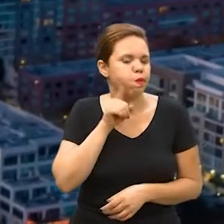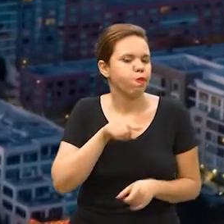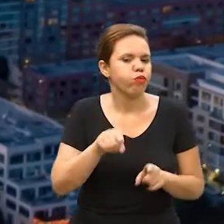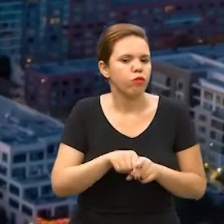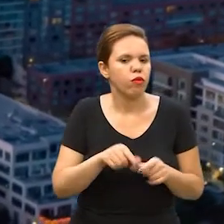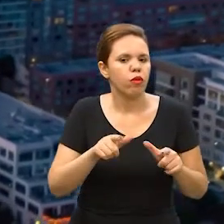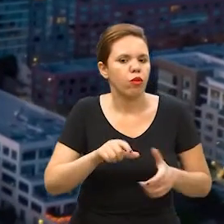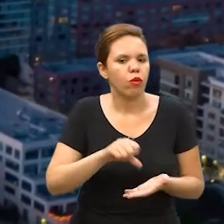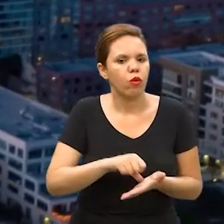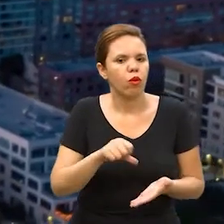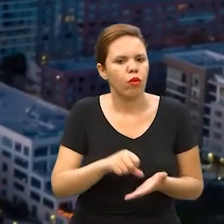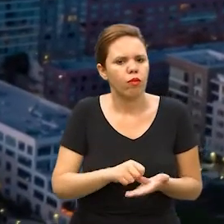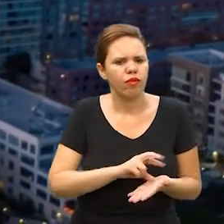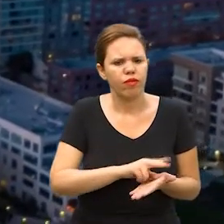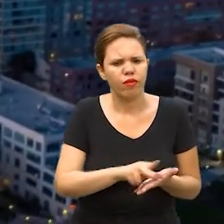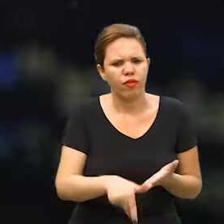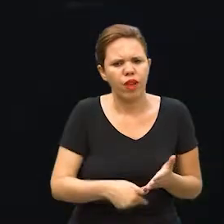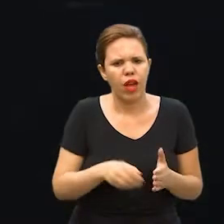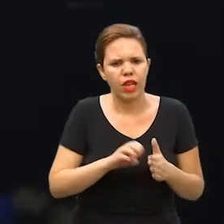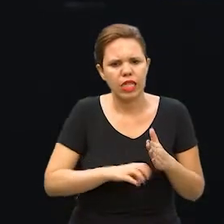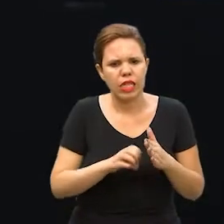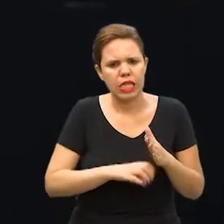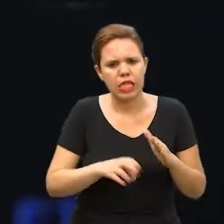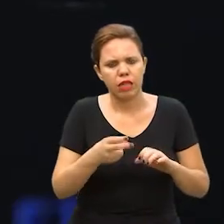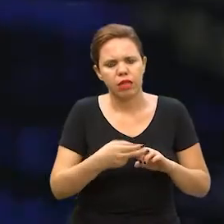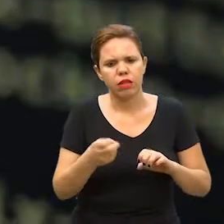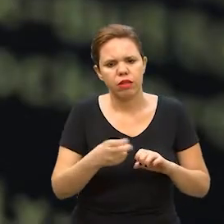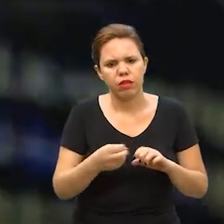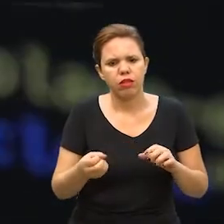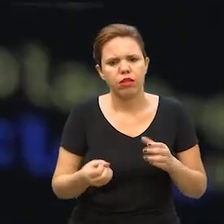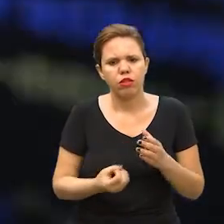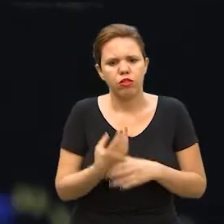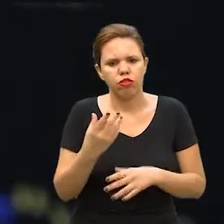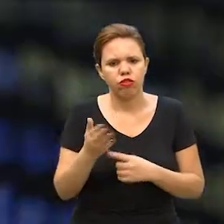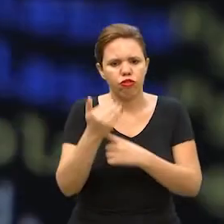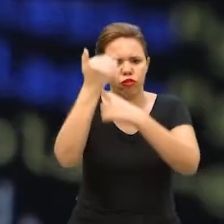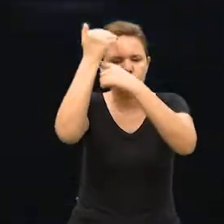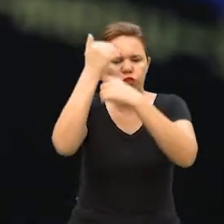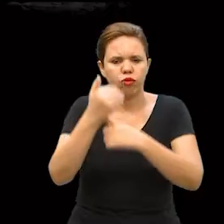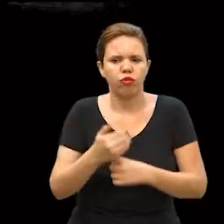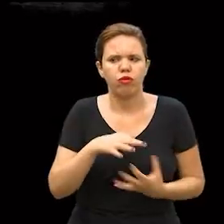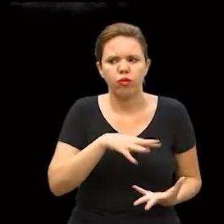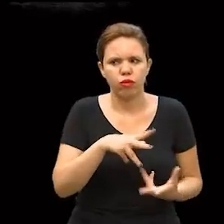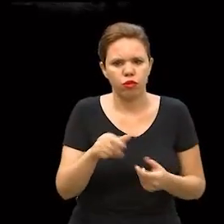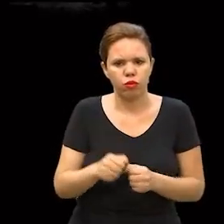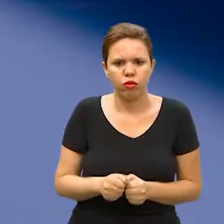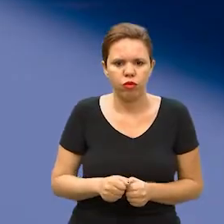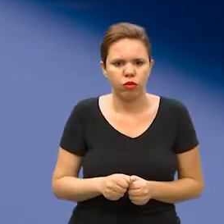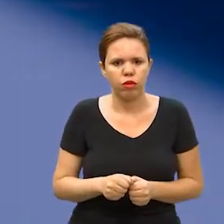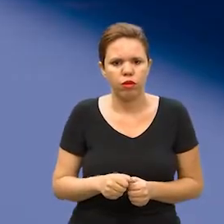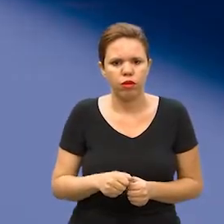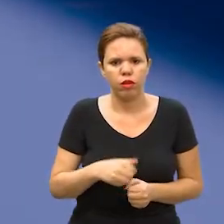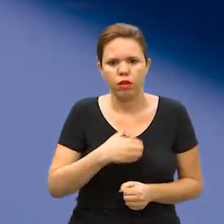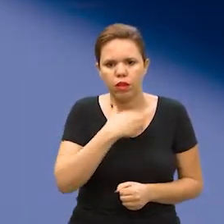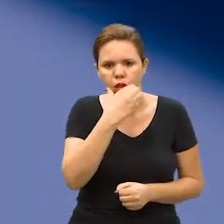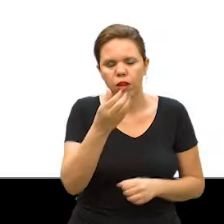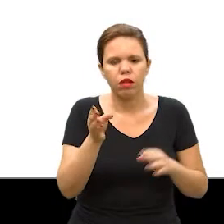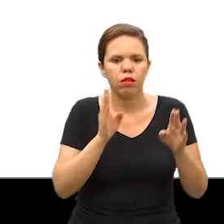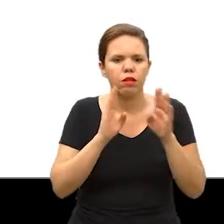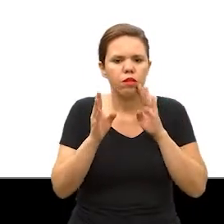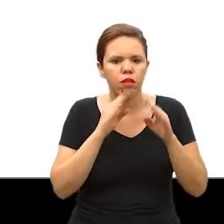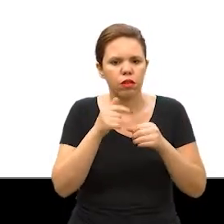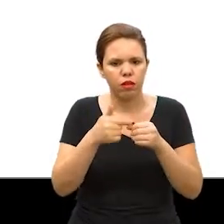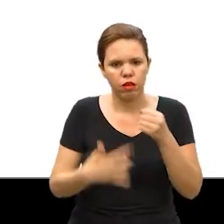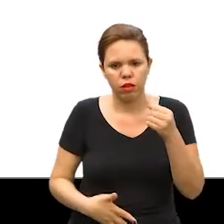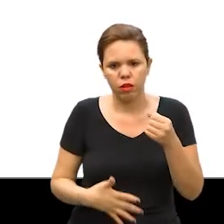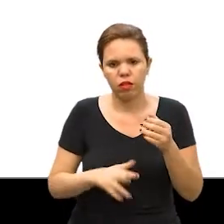e que abriga muitas startups, empresas de inovação e tecnologia do mundo, como a Apple, Facebook,